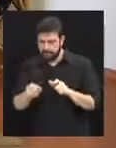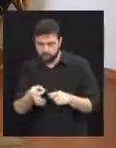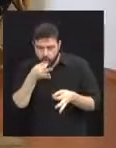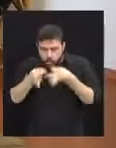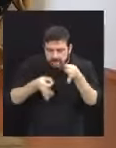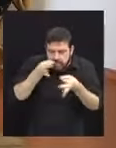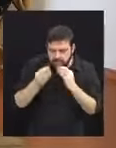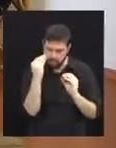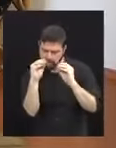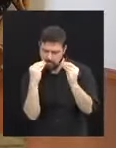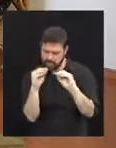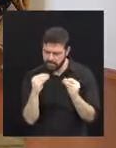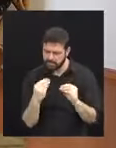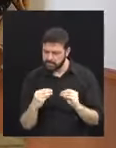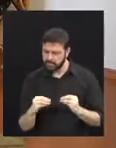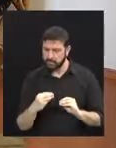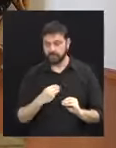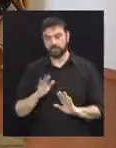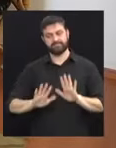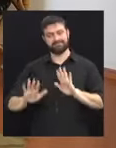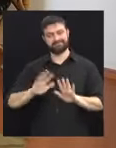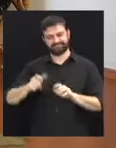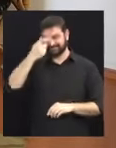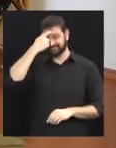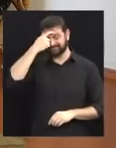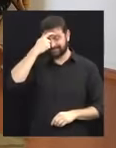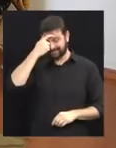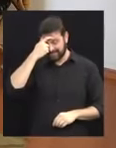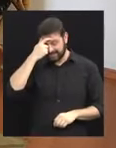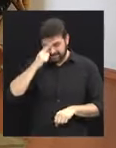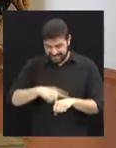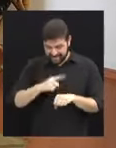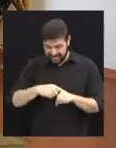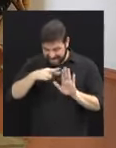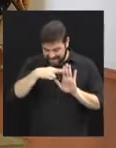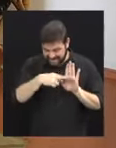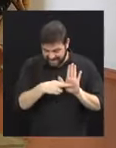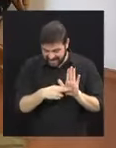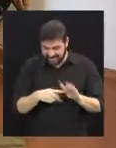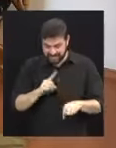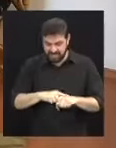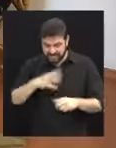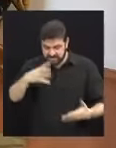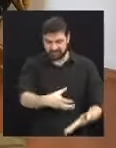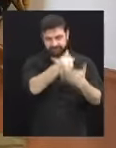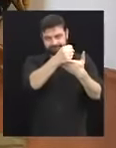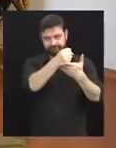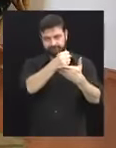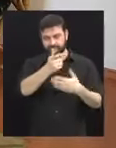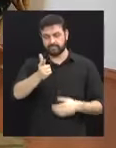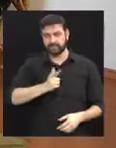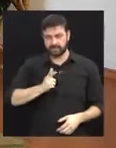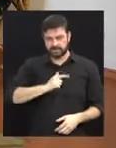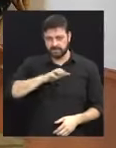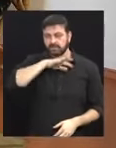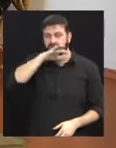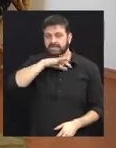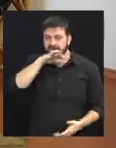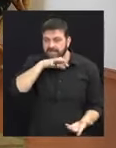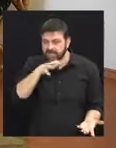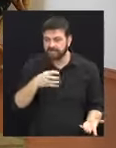de comentário, né? Então precisa ter conscientização, até critério você precisa ter até no resgate. Existem animais